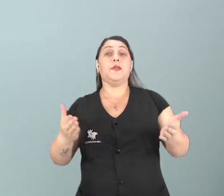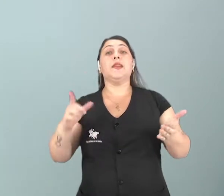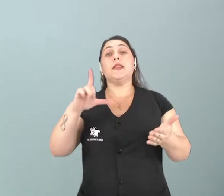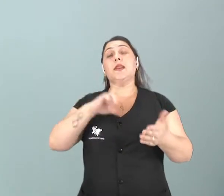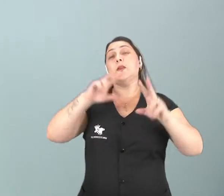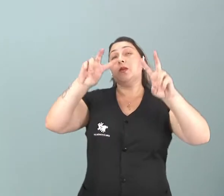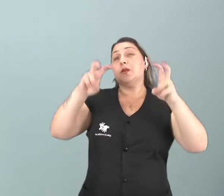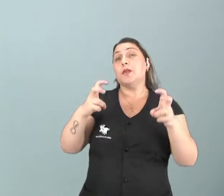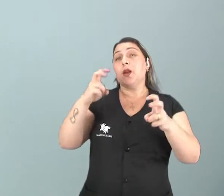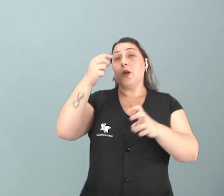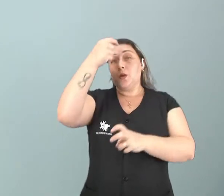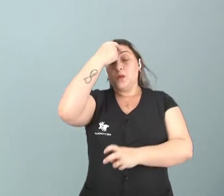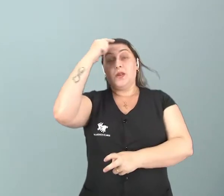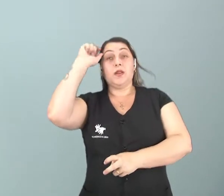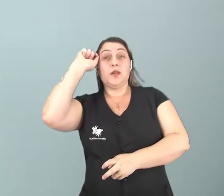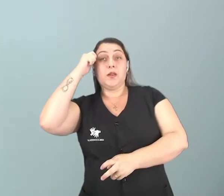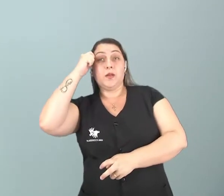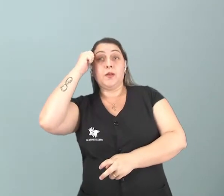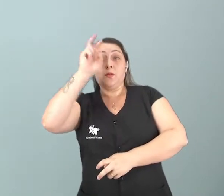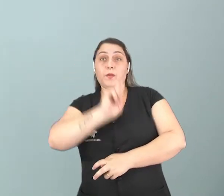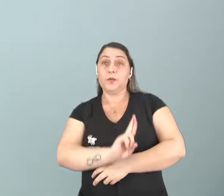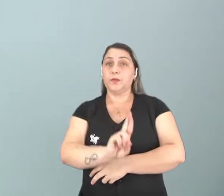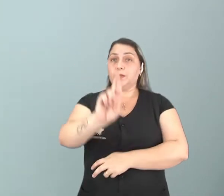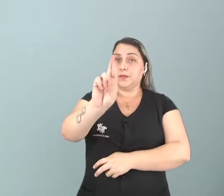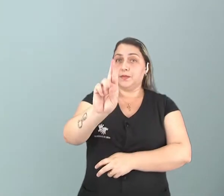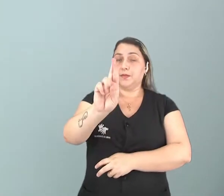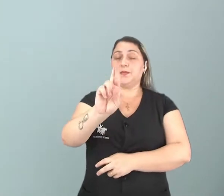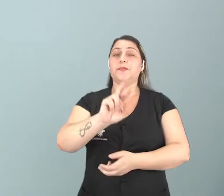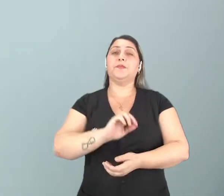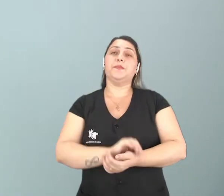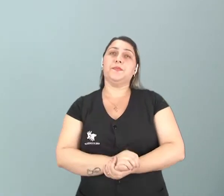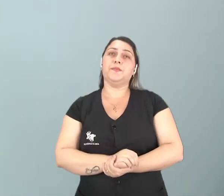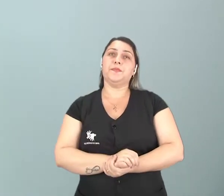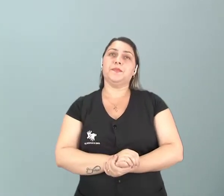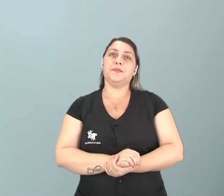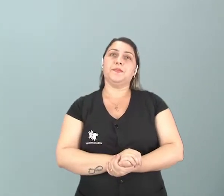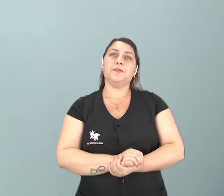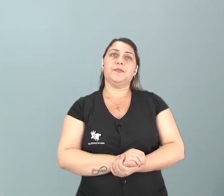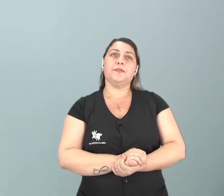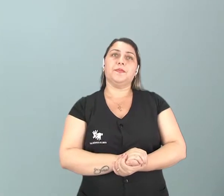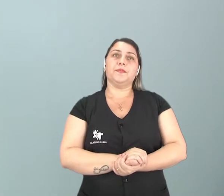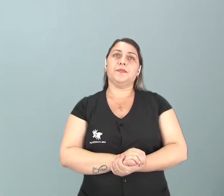título Consciência Negra e as suas representatividades.